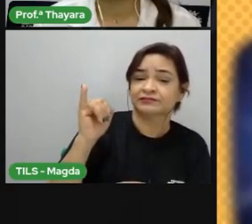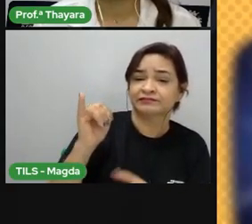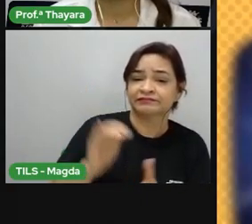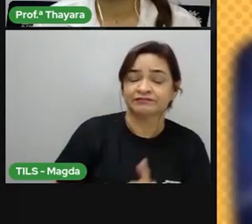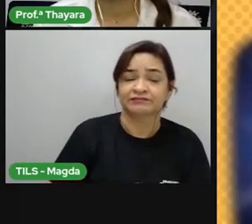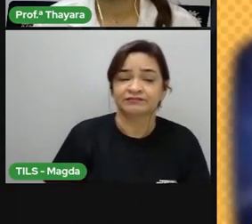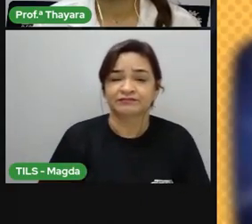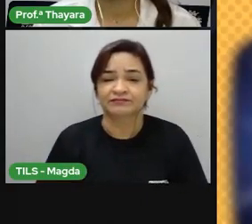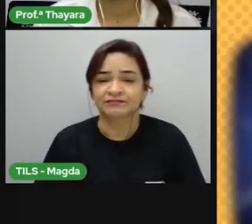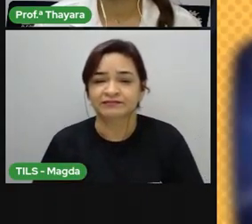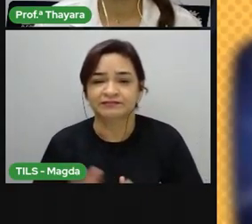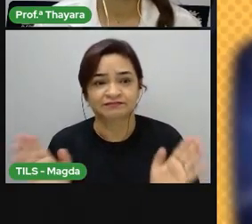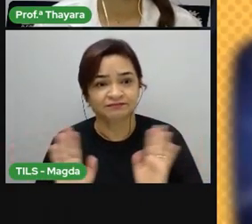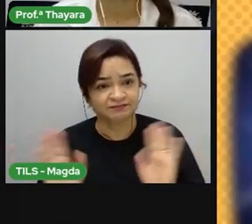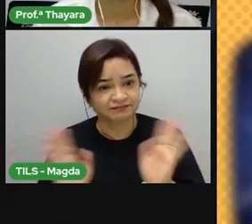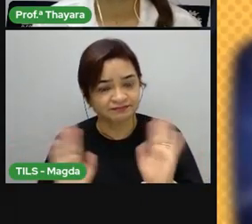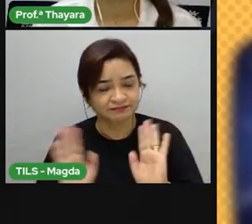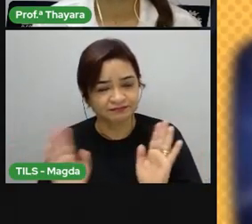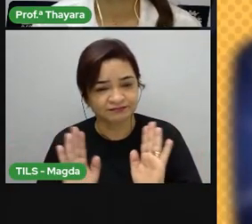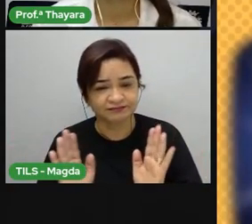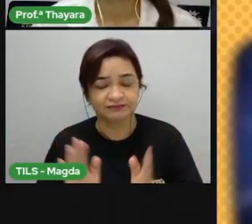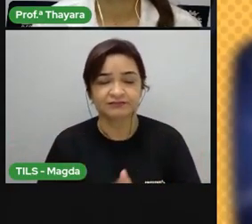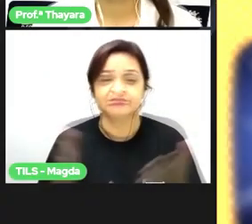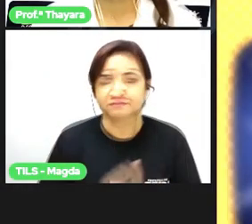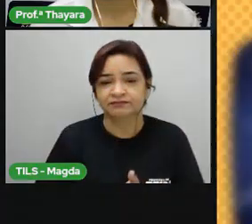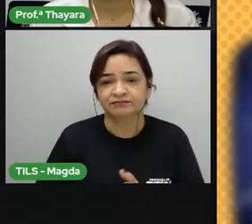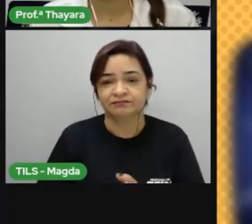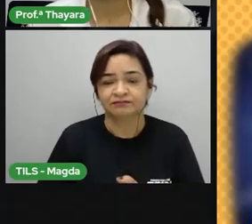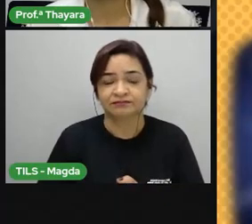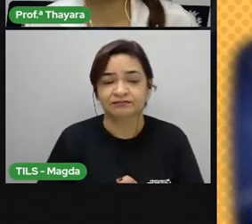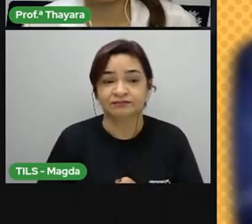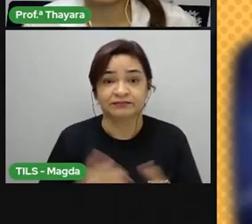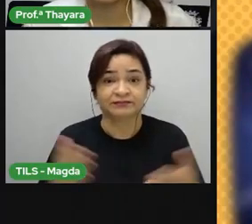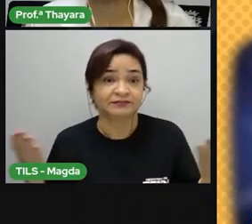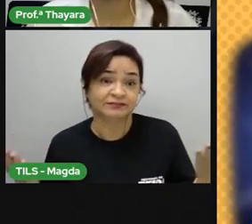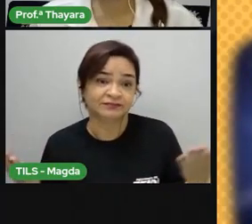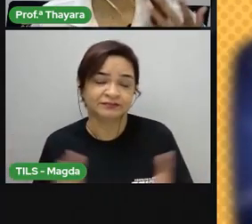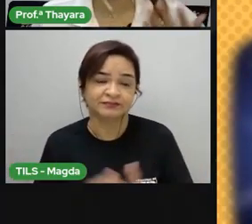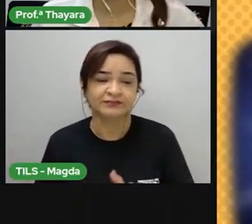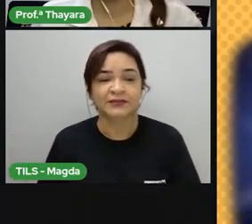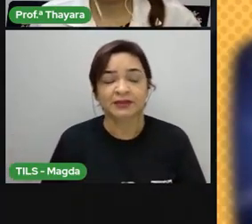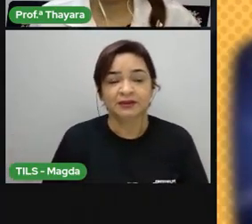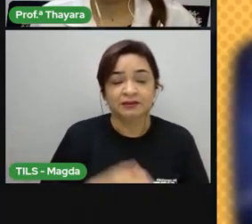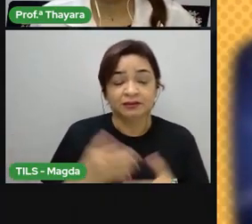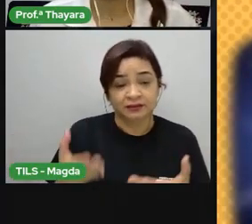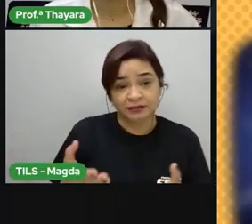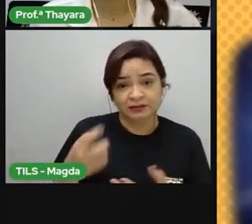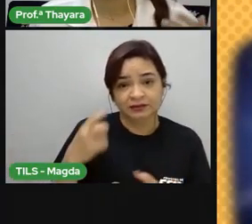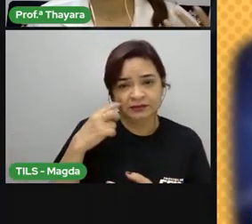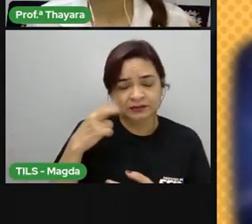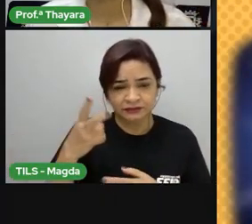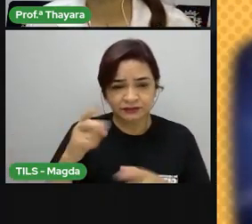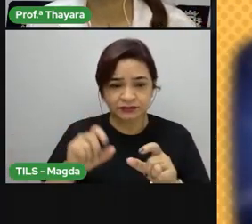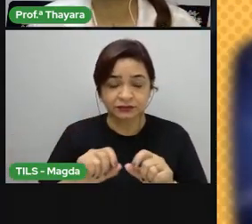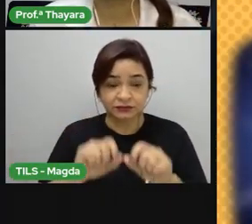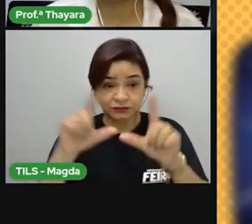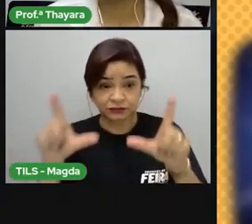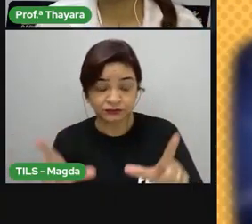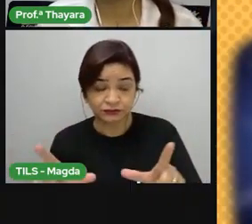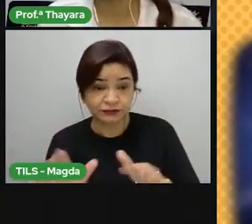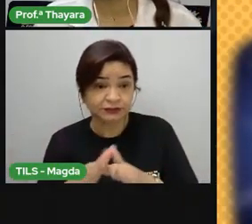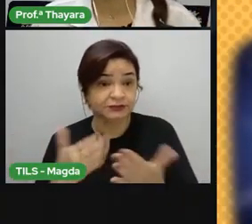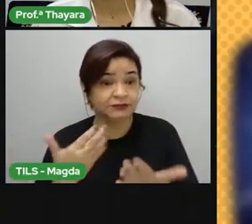céus e vacinas para todos e até a próxima. Então, gente, como a gente observou aí no vídeo, esses